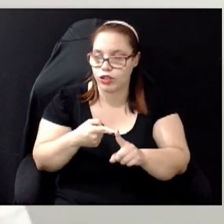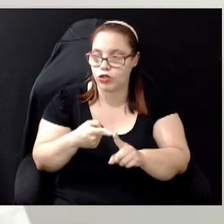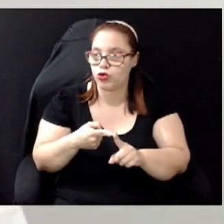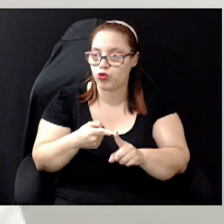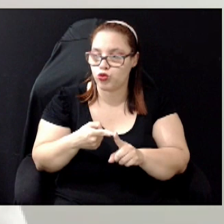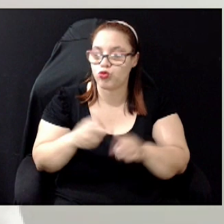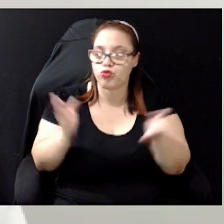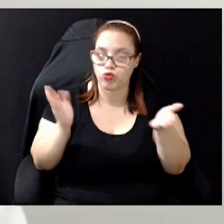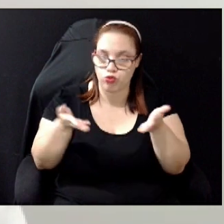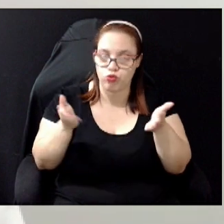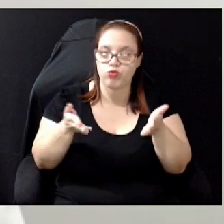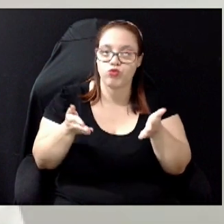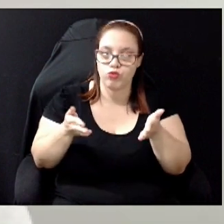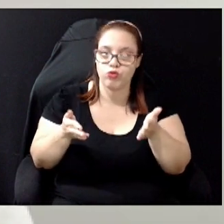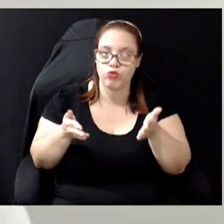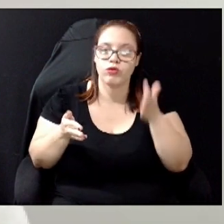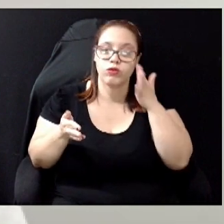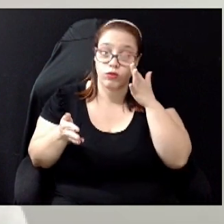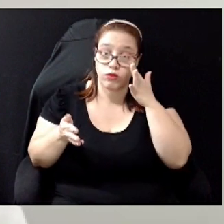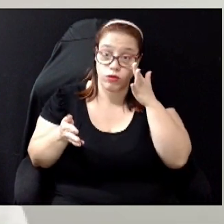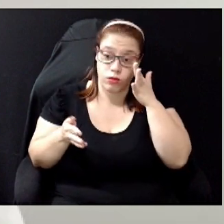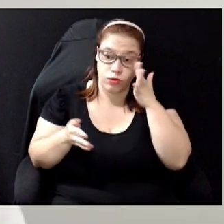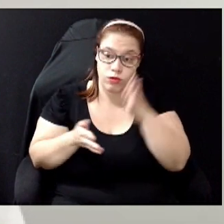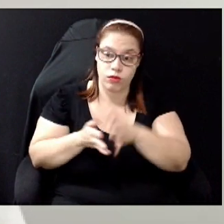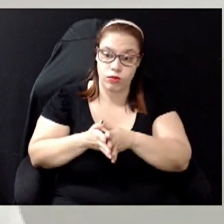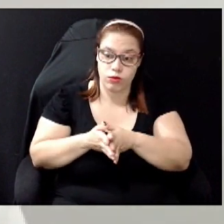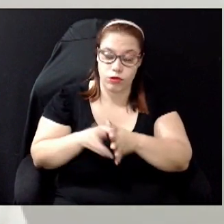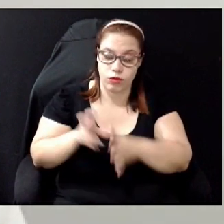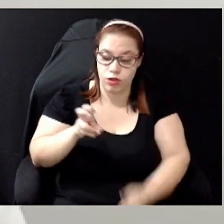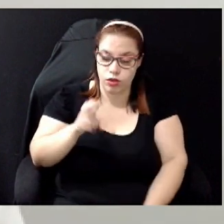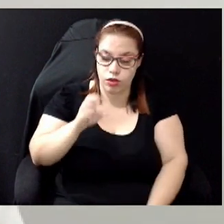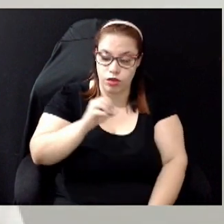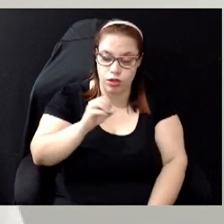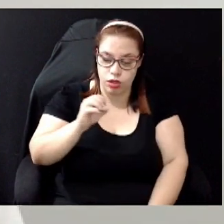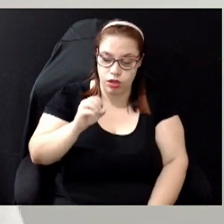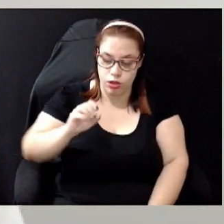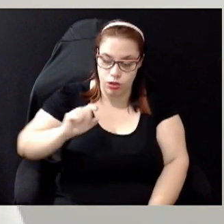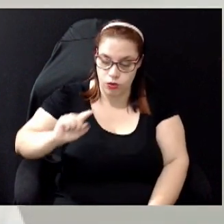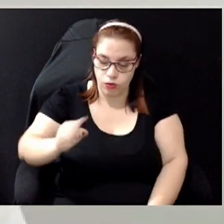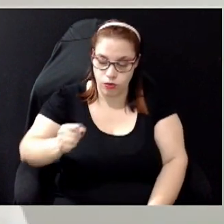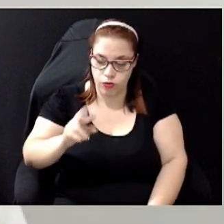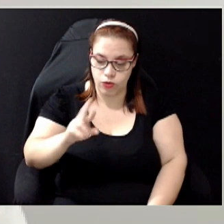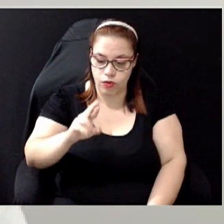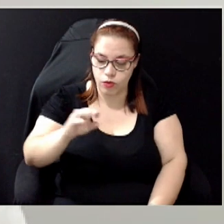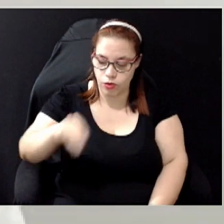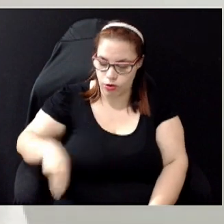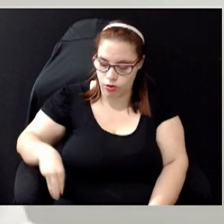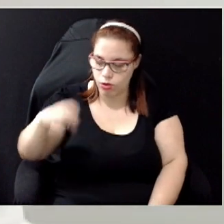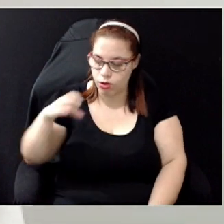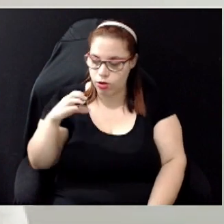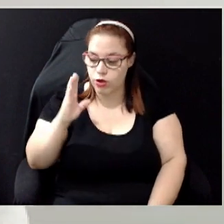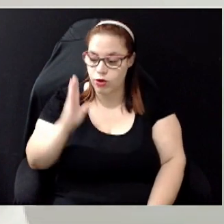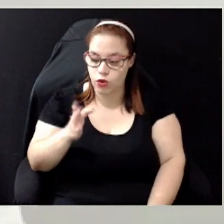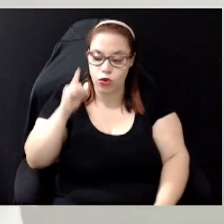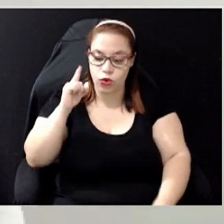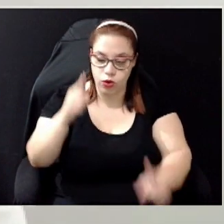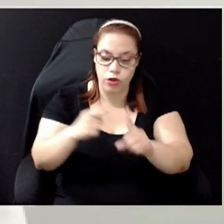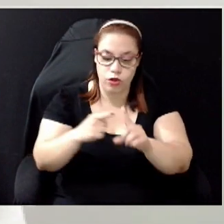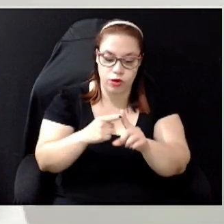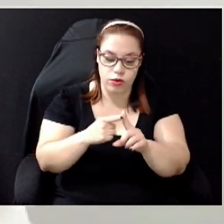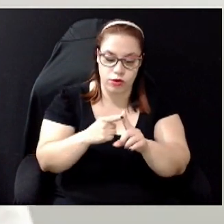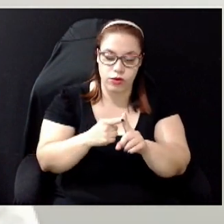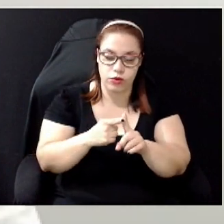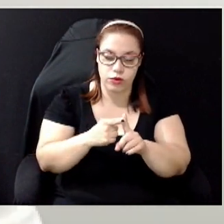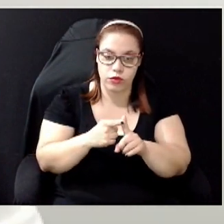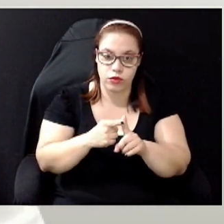marco. Então, hoje, a gente é a única cidade com acima de 500 mil habitantes de região metropolitana que já